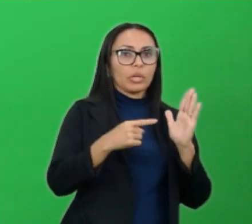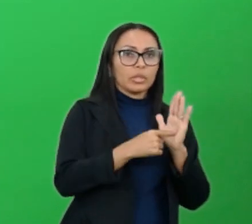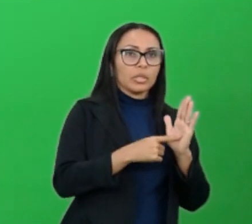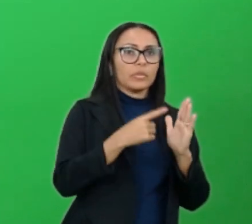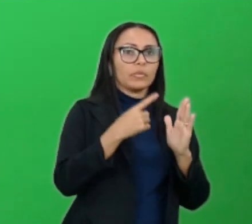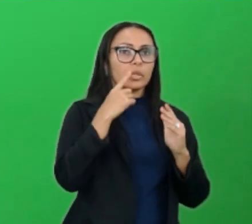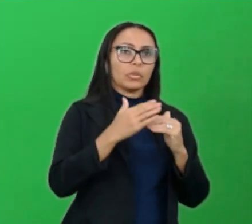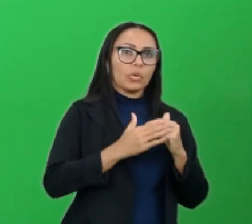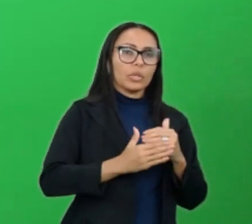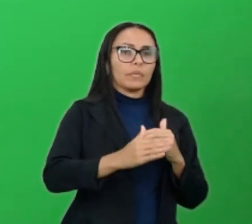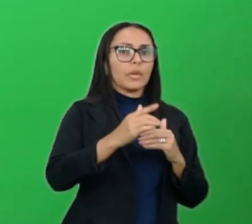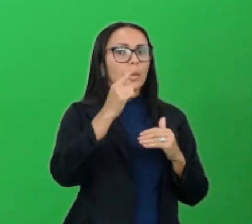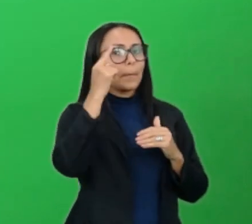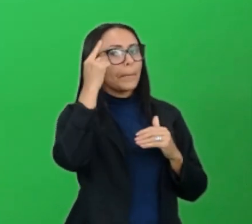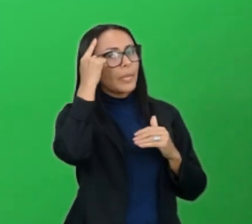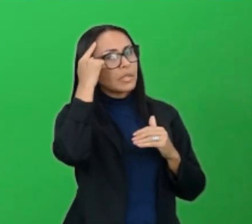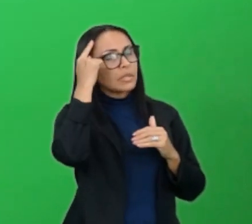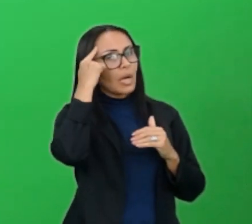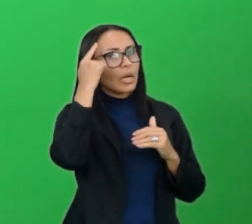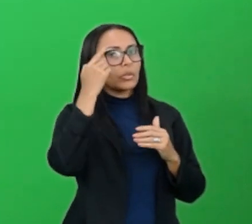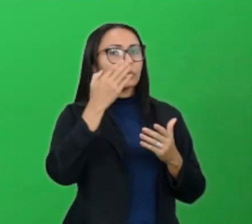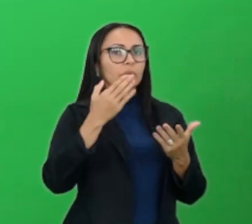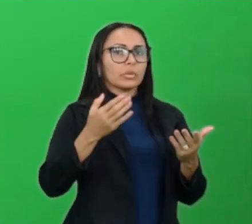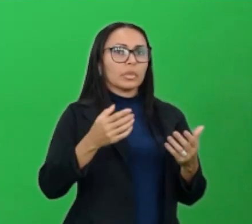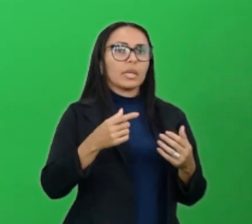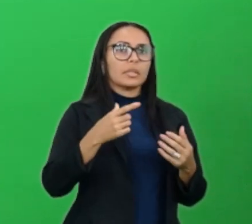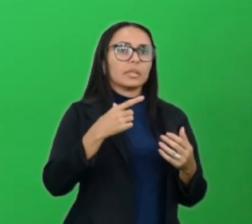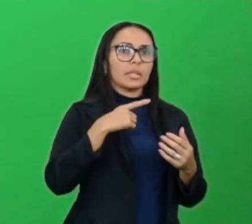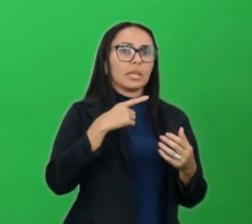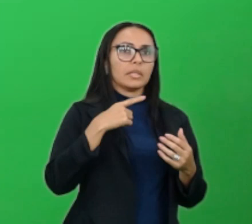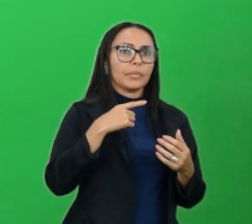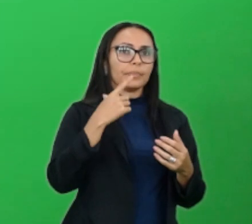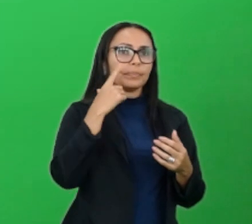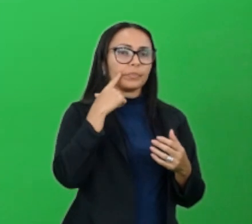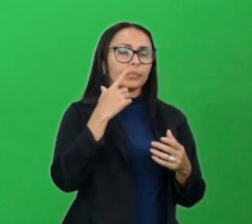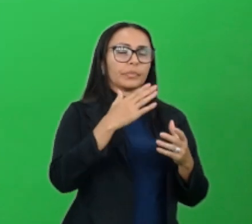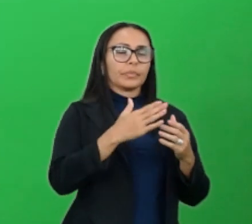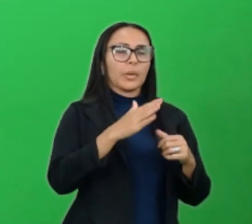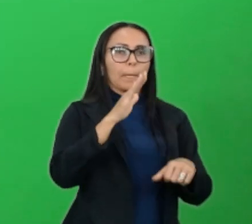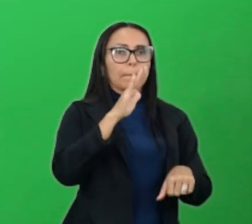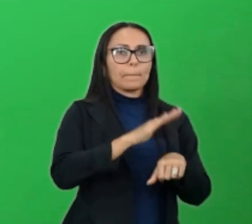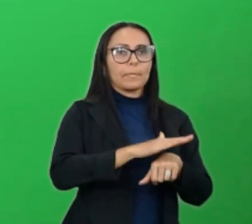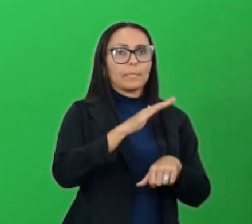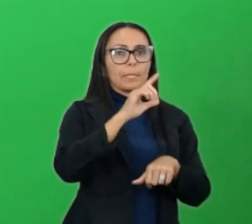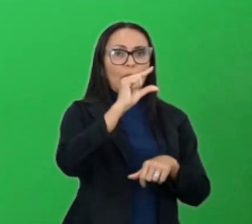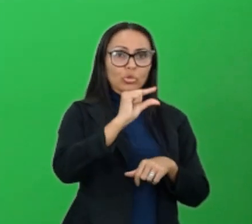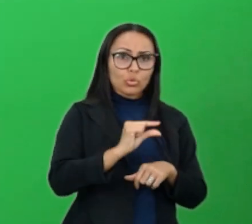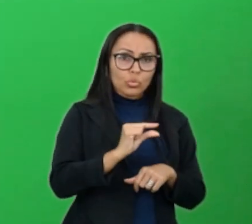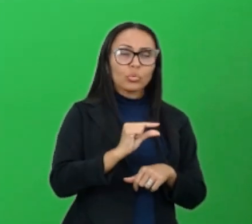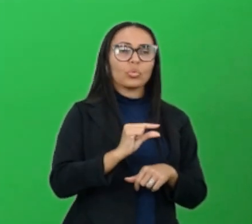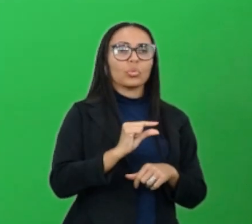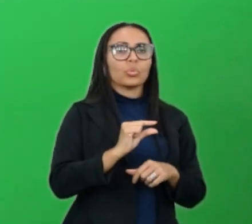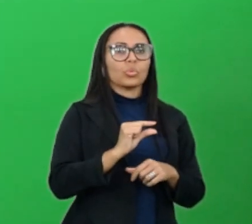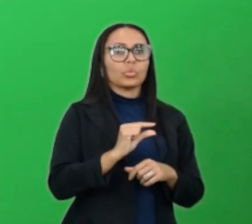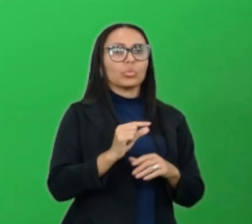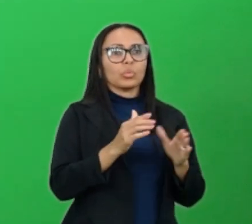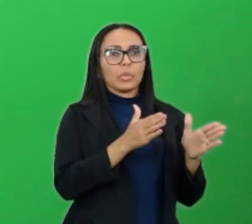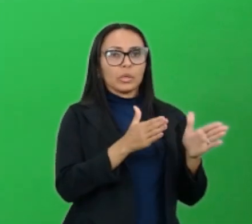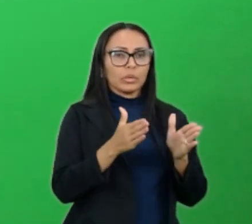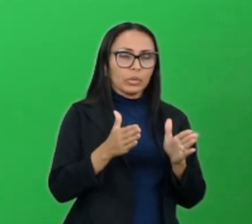pensada, ela tenha um ciclo, né, mais curto e possa alcançar mais rapidamente o